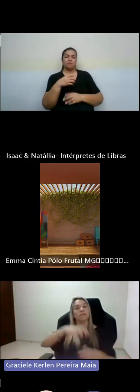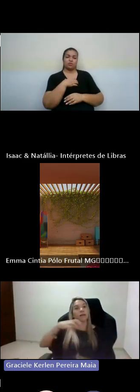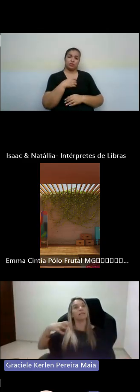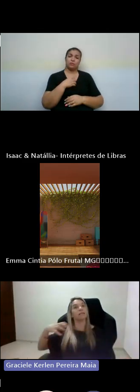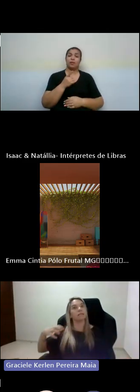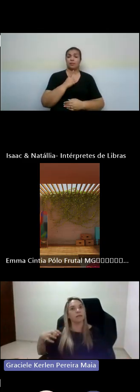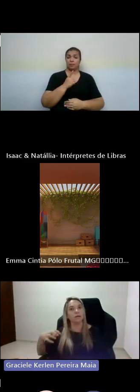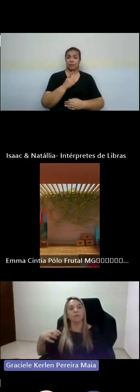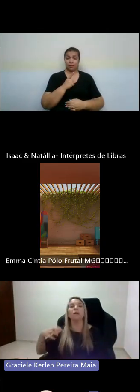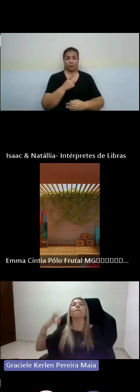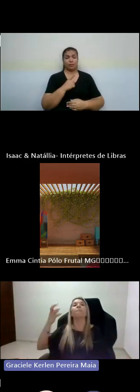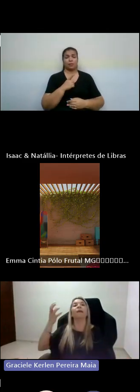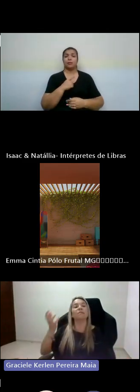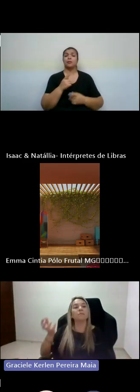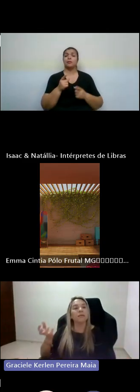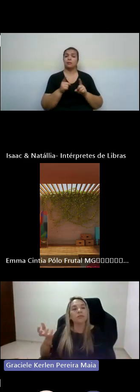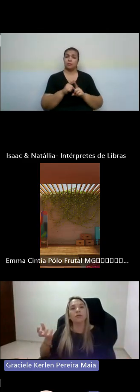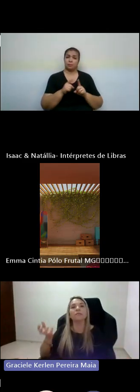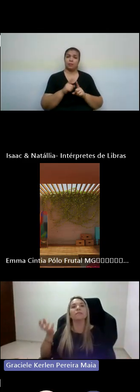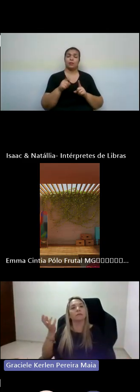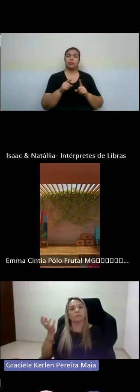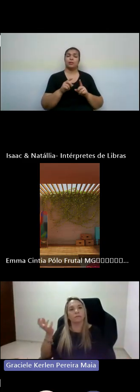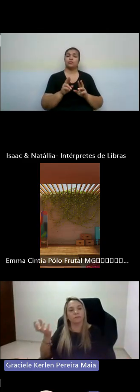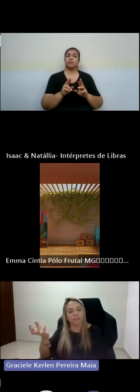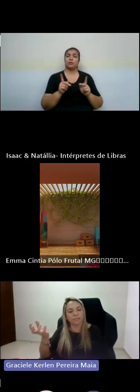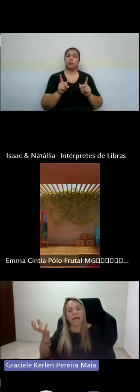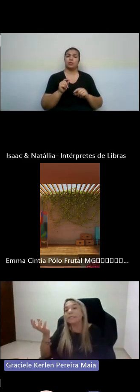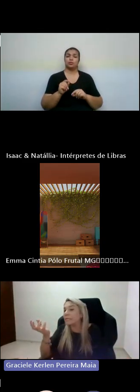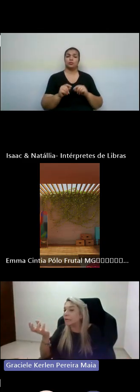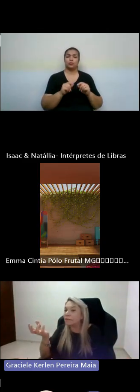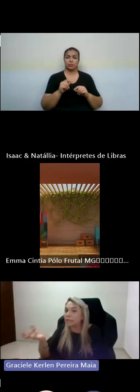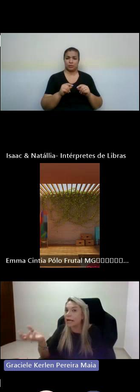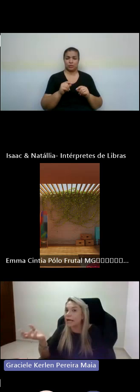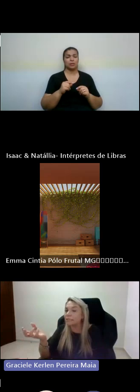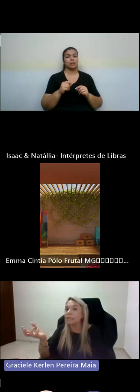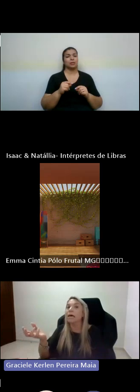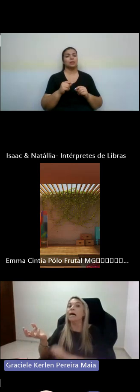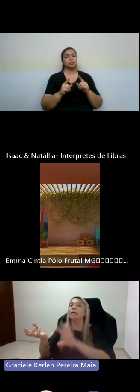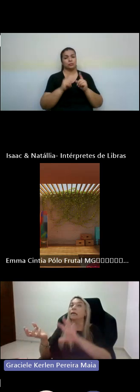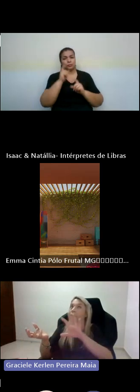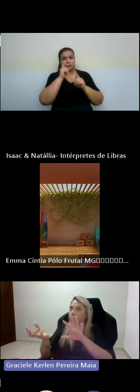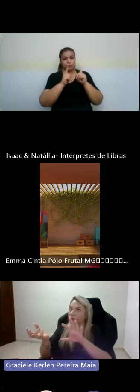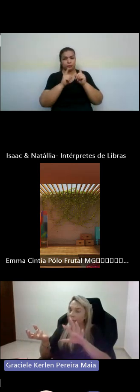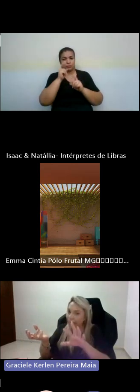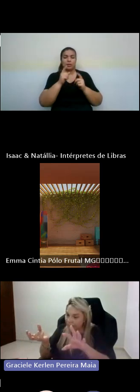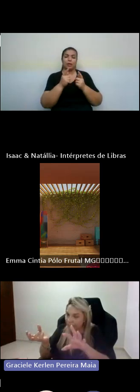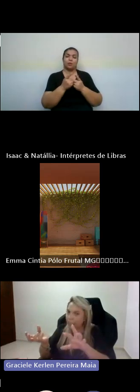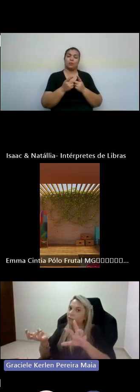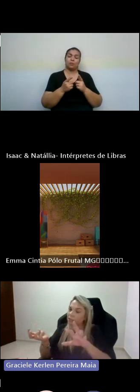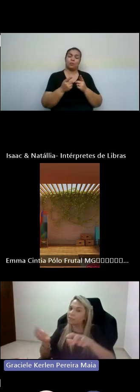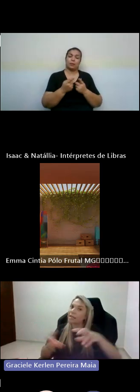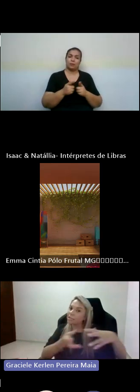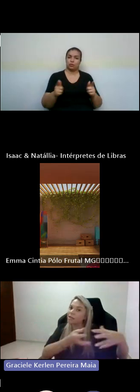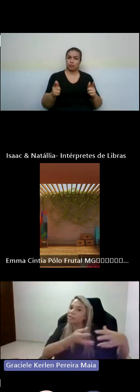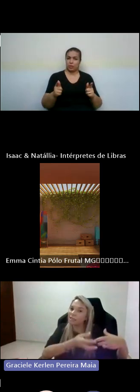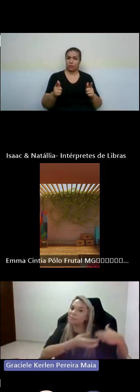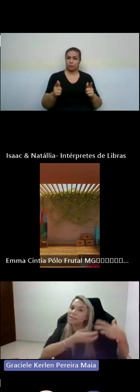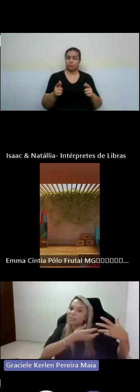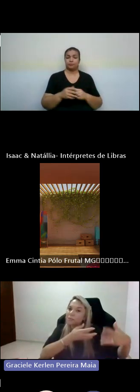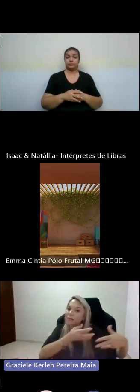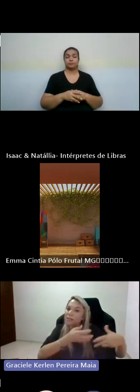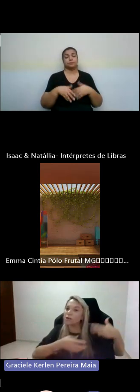se diferenciam das expressões faciais gramaticais. Nas línguas de sinais,